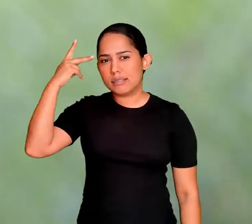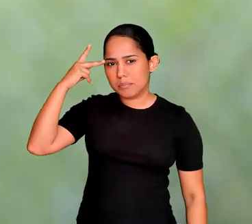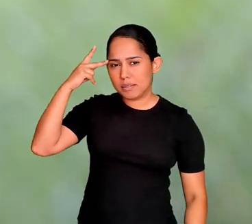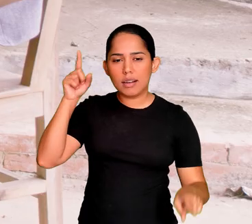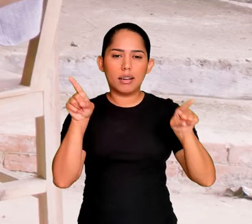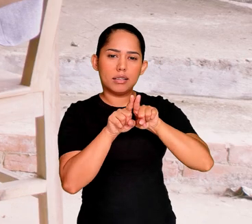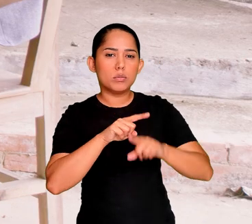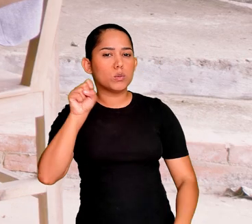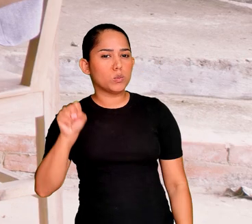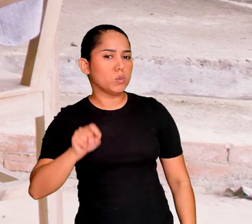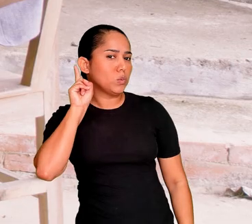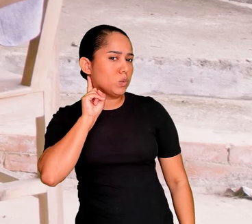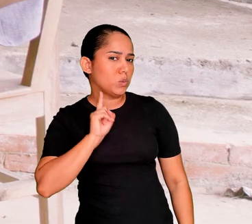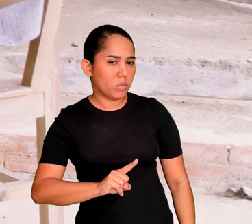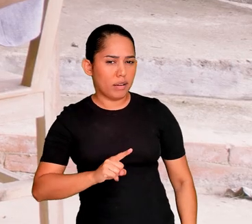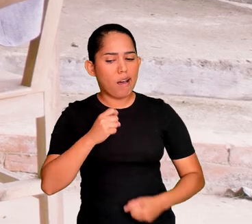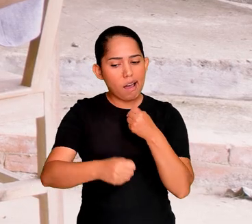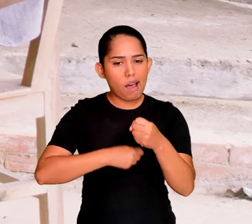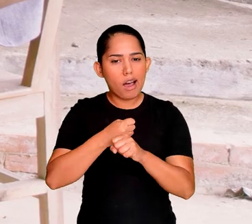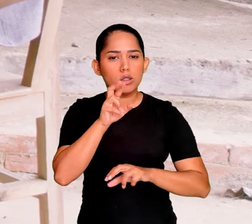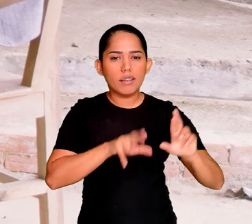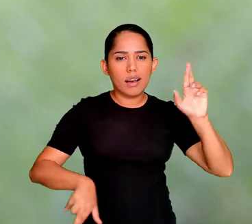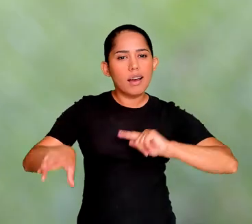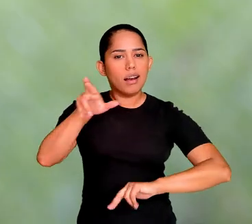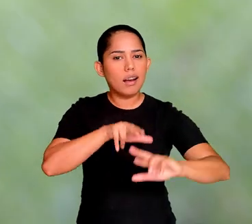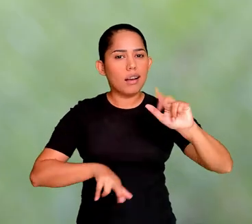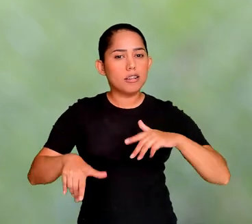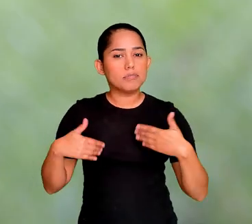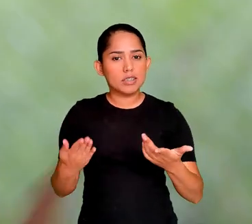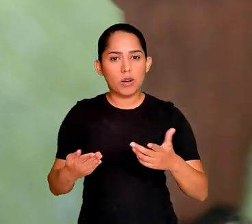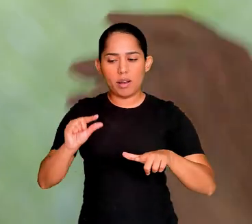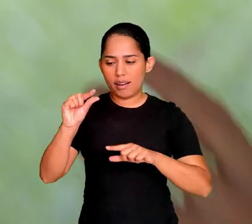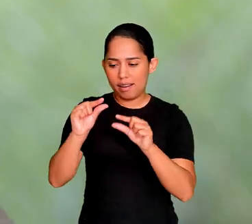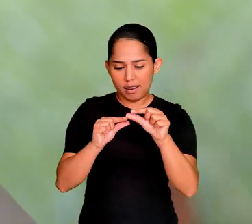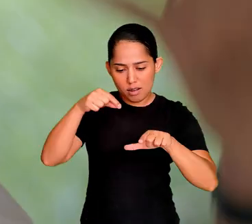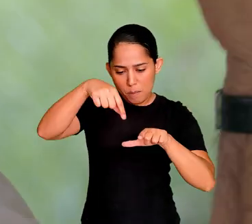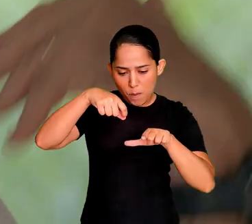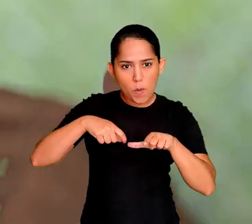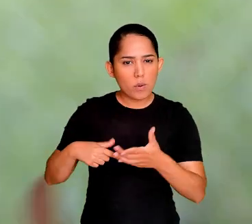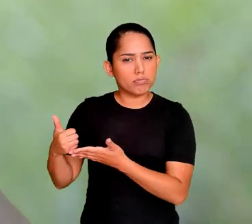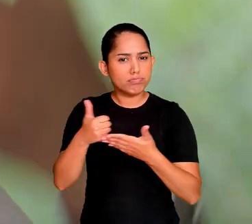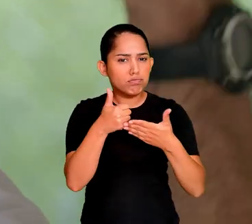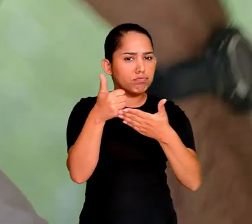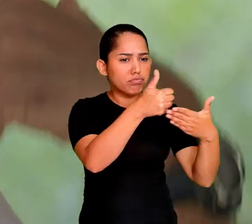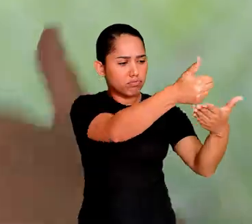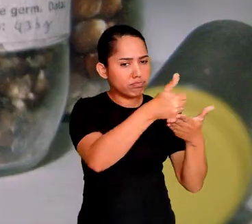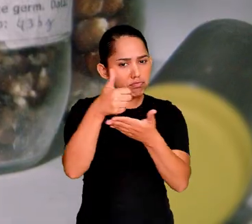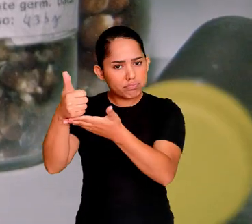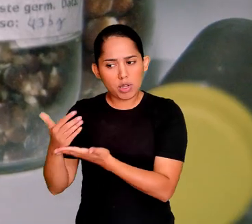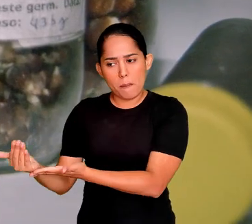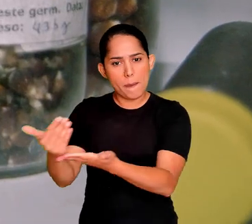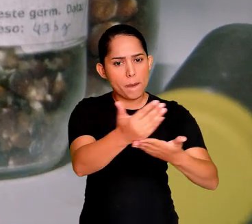Paulo, como lá no sul de Minas, cada ano num lugar diferente. E essas sementes vão vindo para cá, cópias, a gente vai trazendo essas